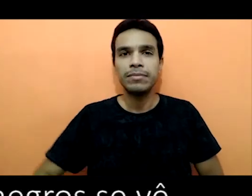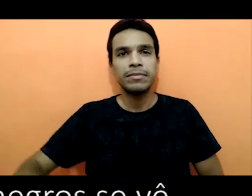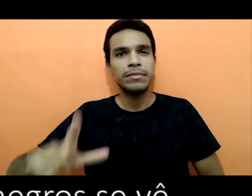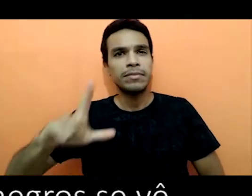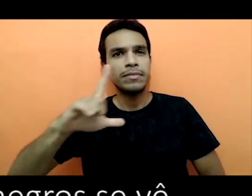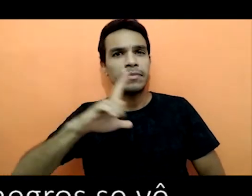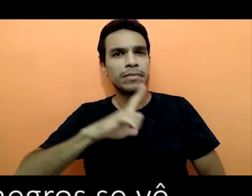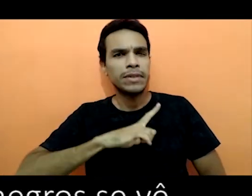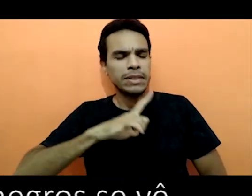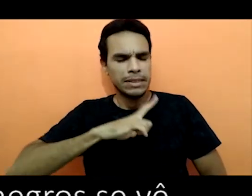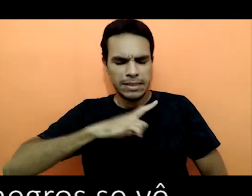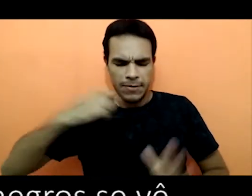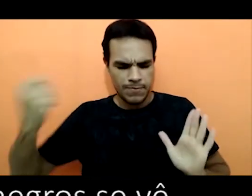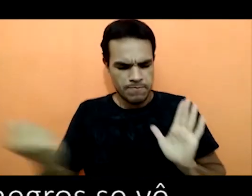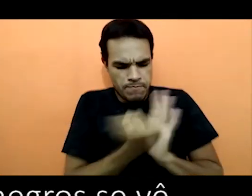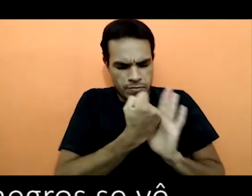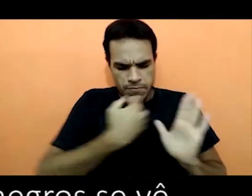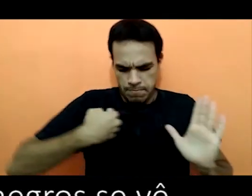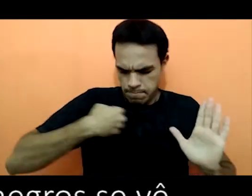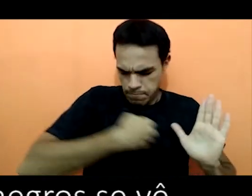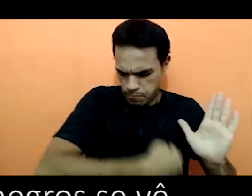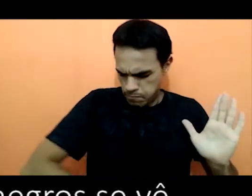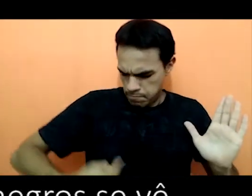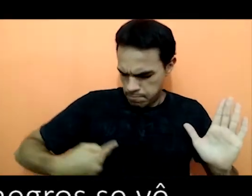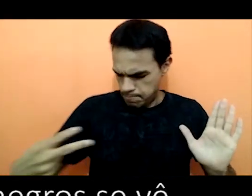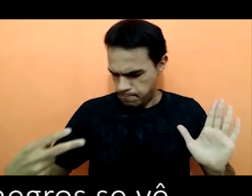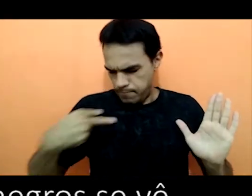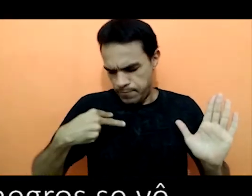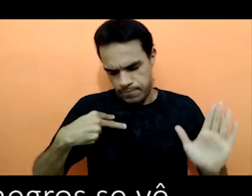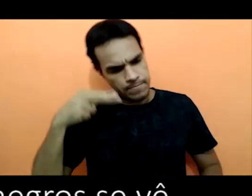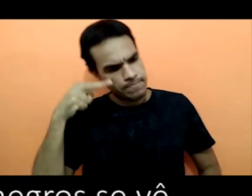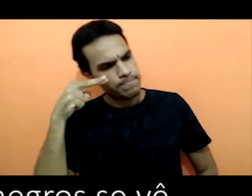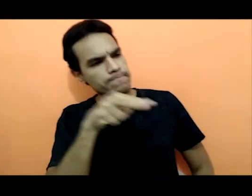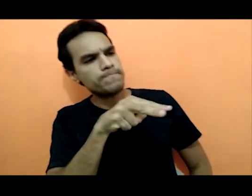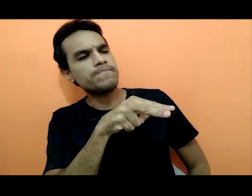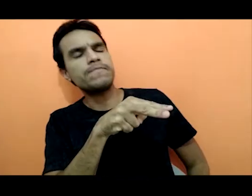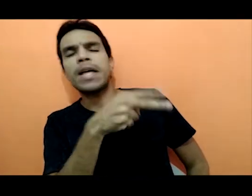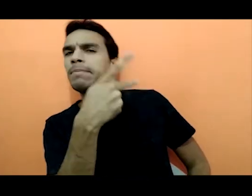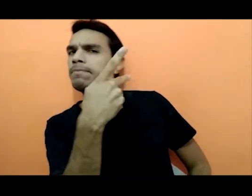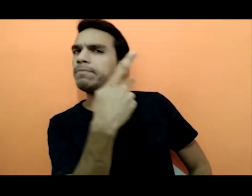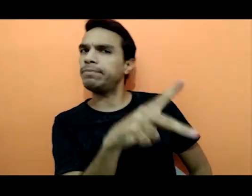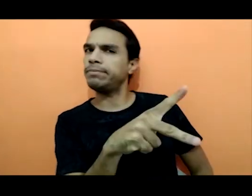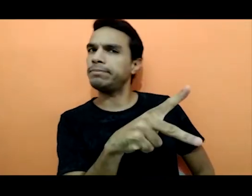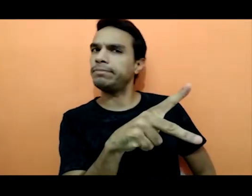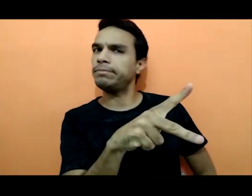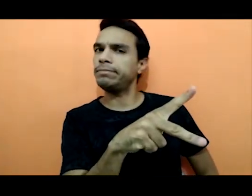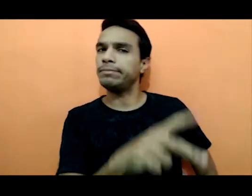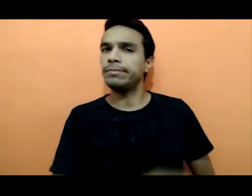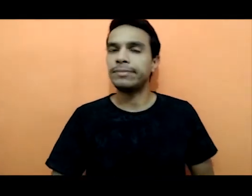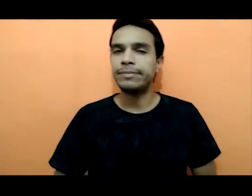Existe uma marca no peito que só os negros se vê.